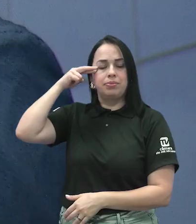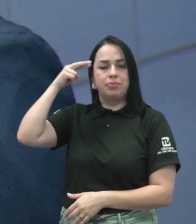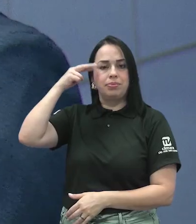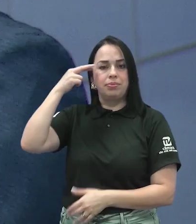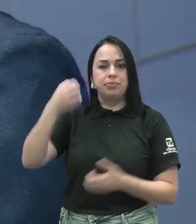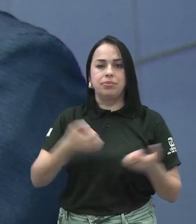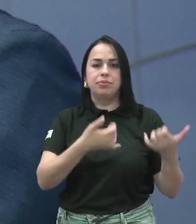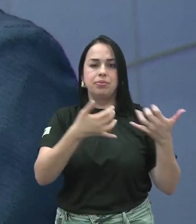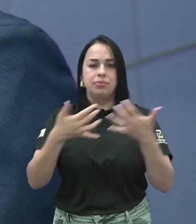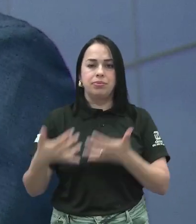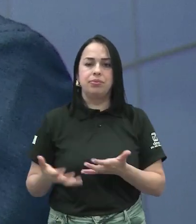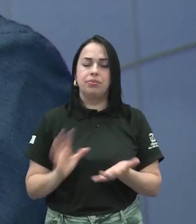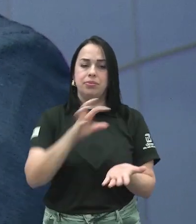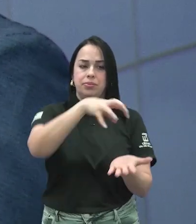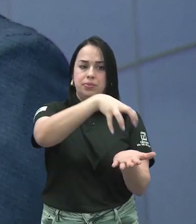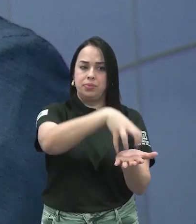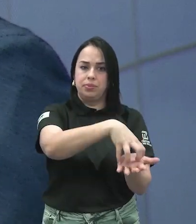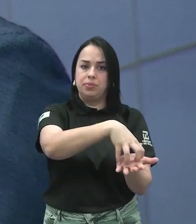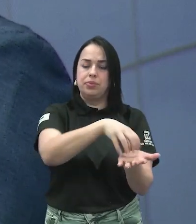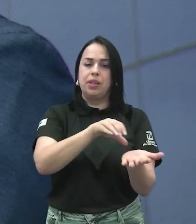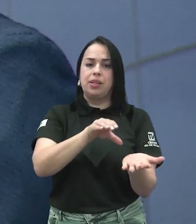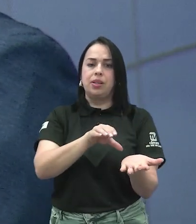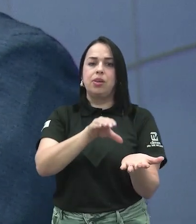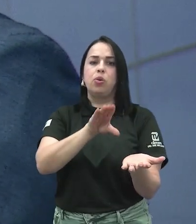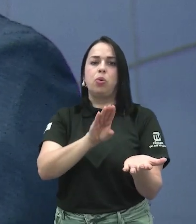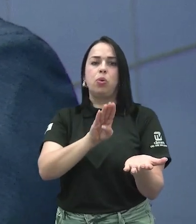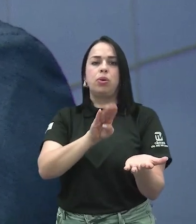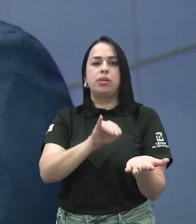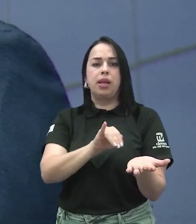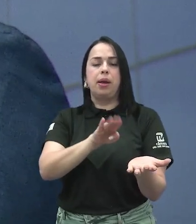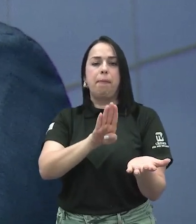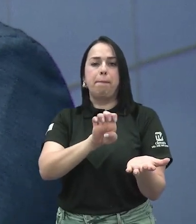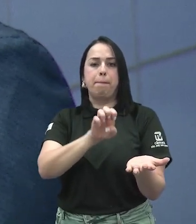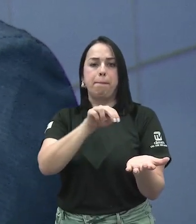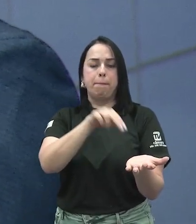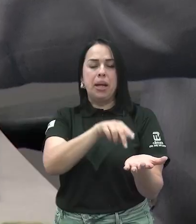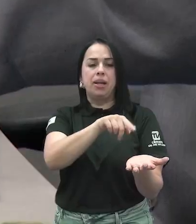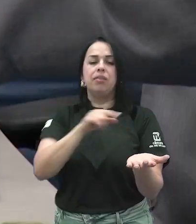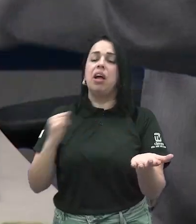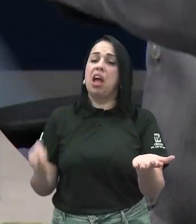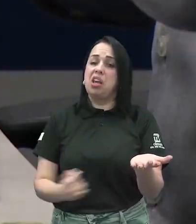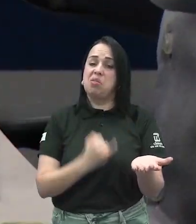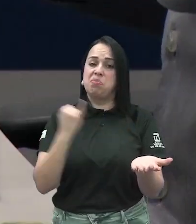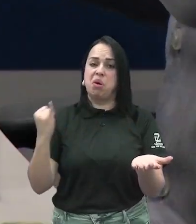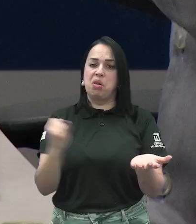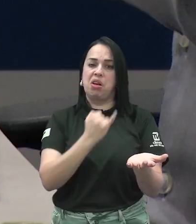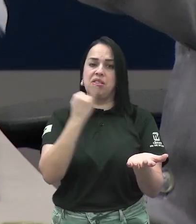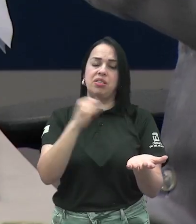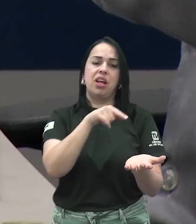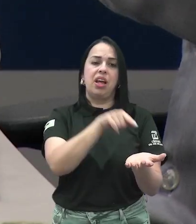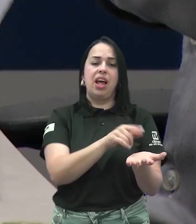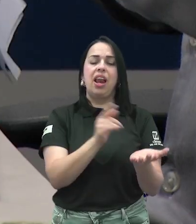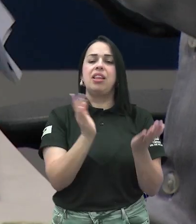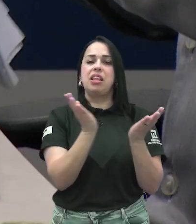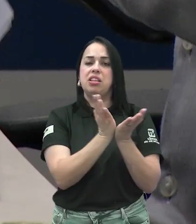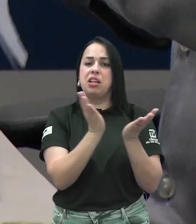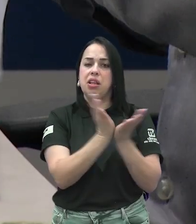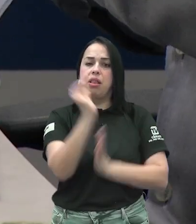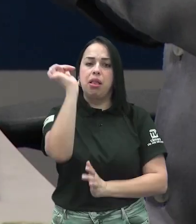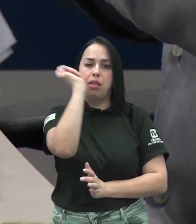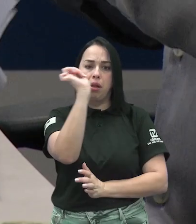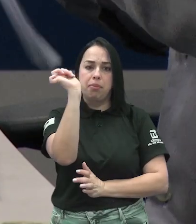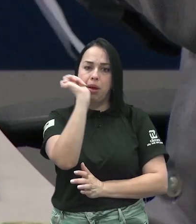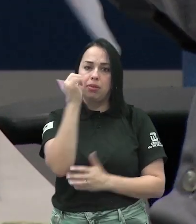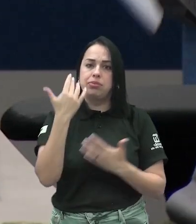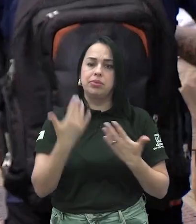da Acazem, que declara de utilidade pública a Confederação de Irmãs Beneficentes Evangélicas em São